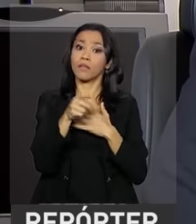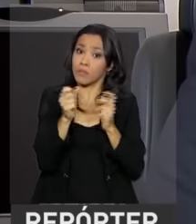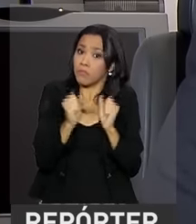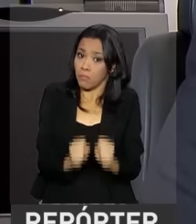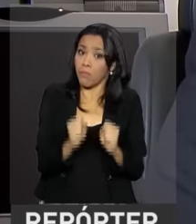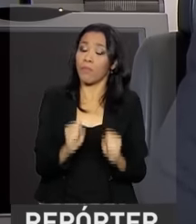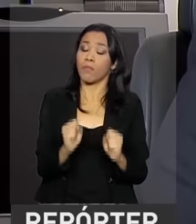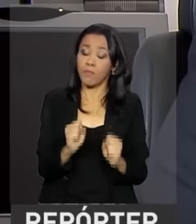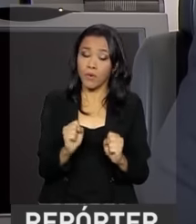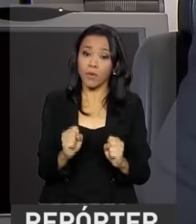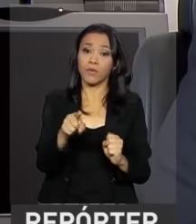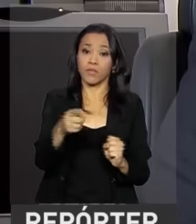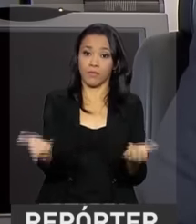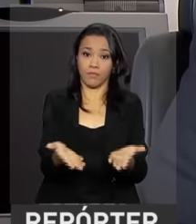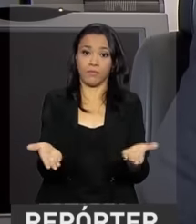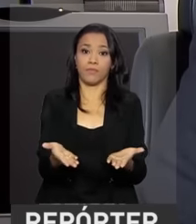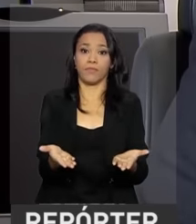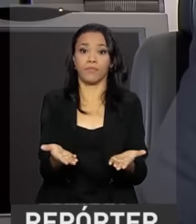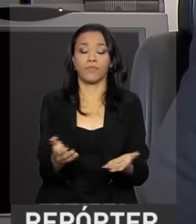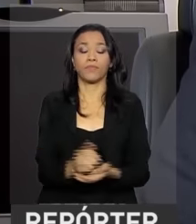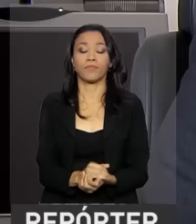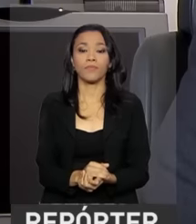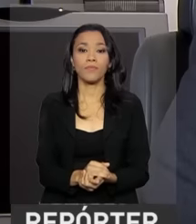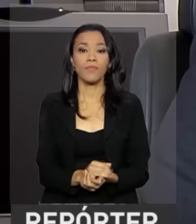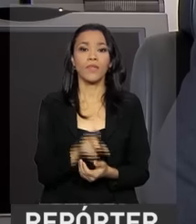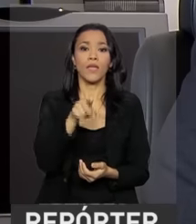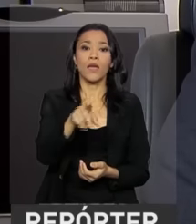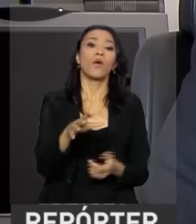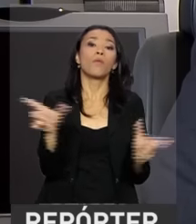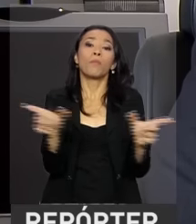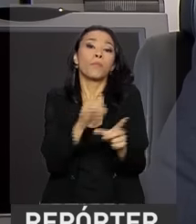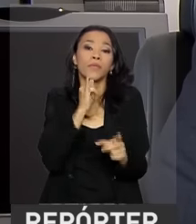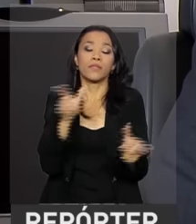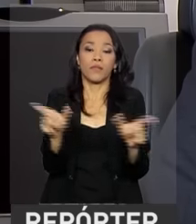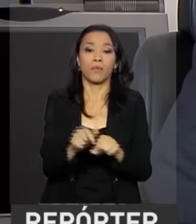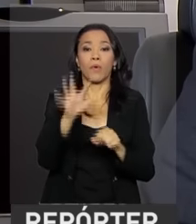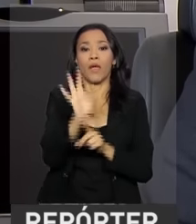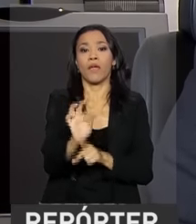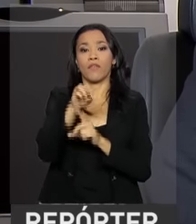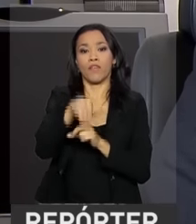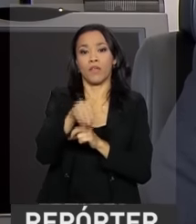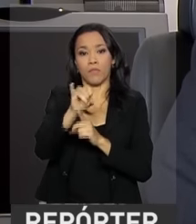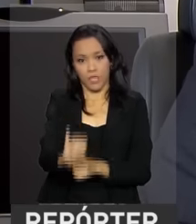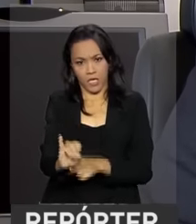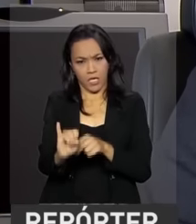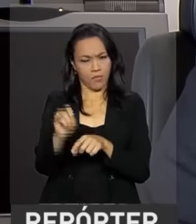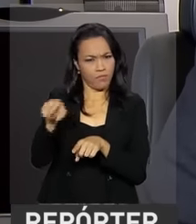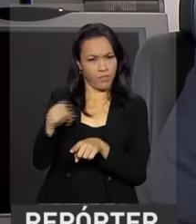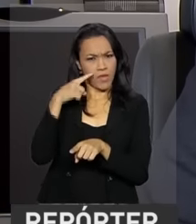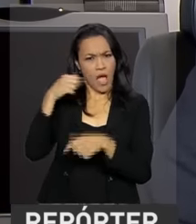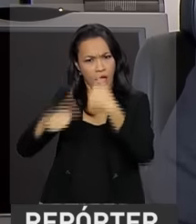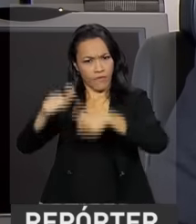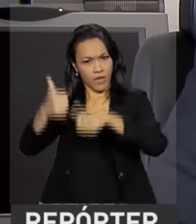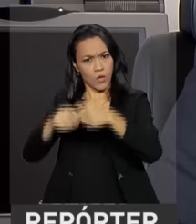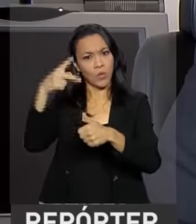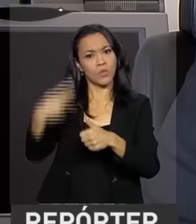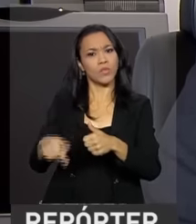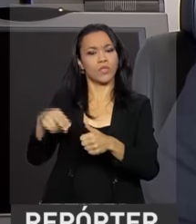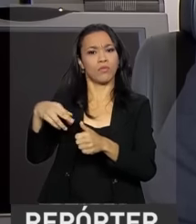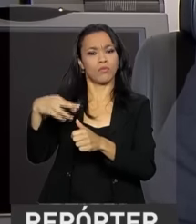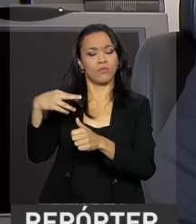podem ser tomadas agora. O FMI, por exemplo, reviu suas estimativas, suas